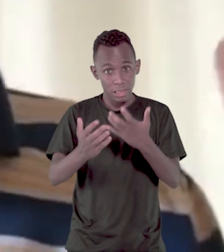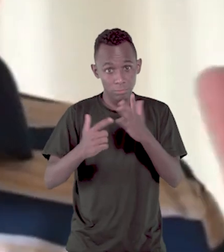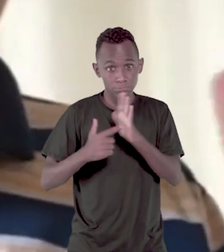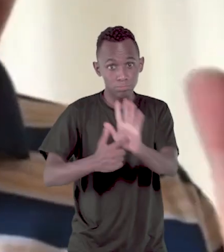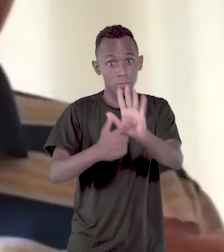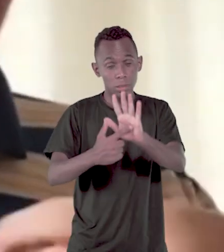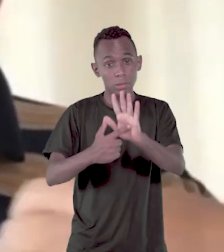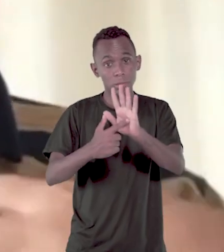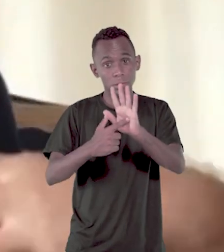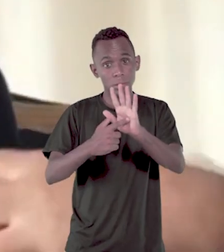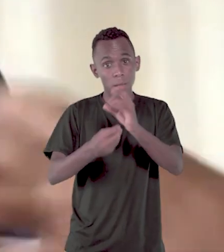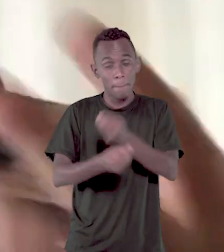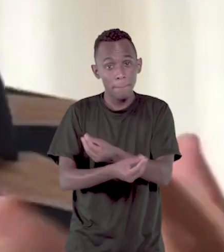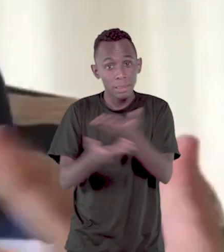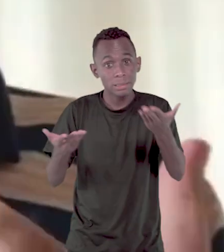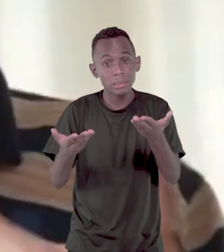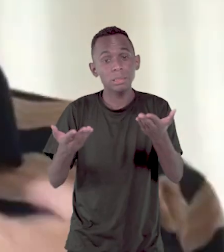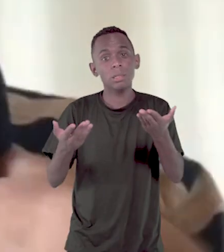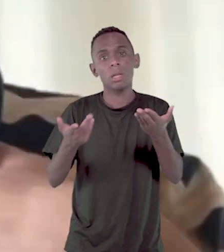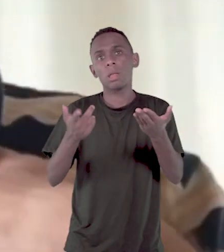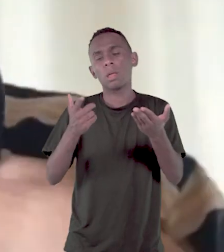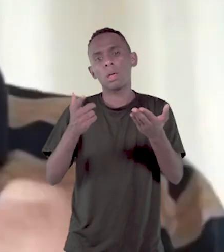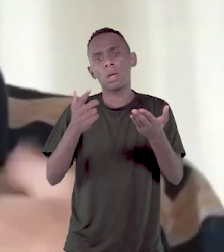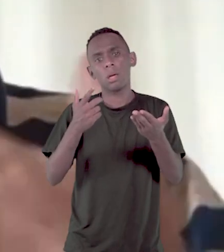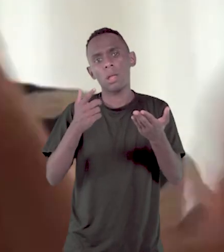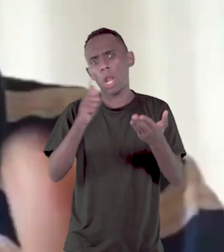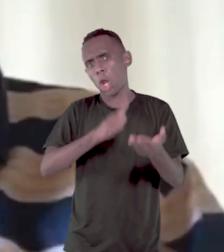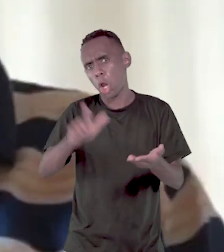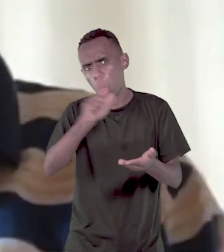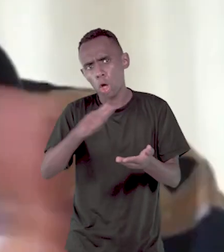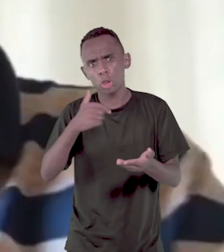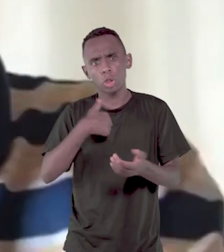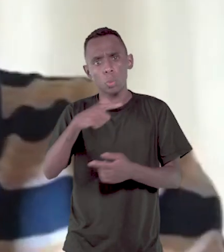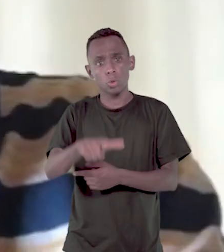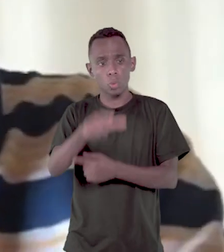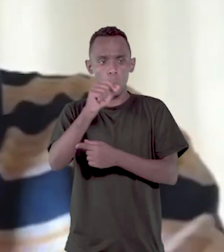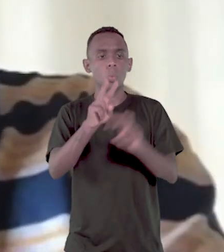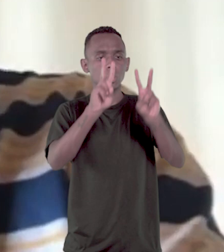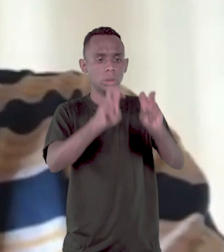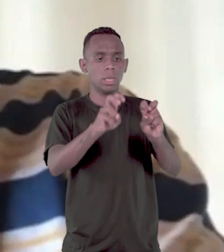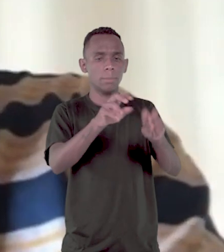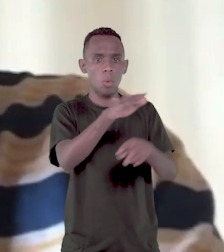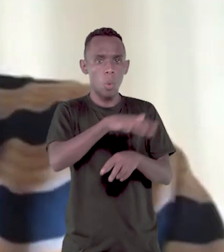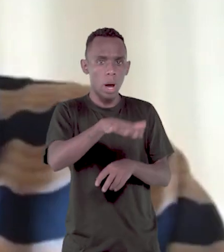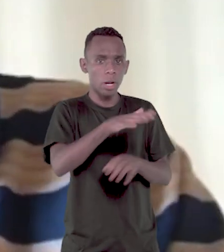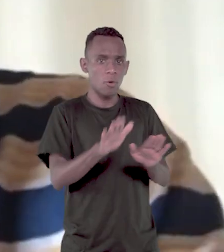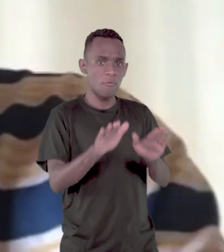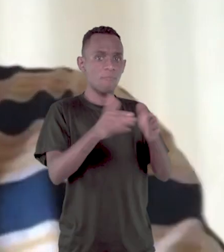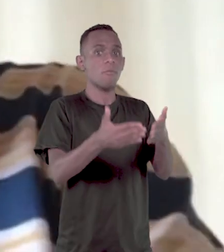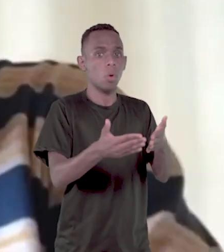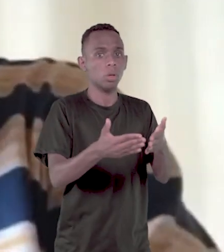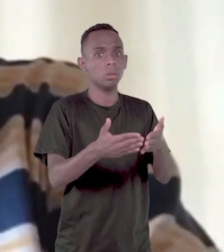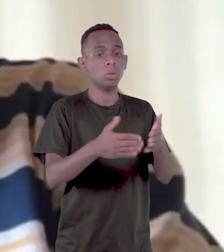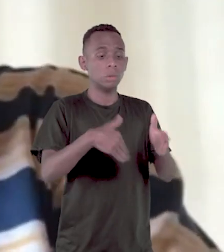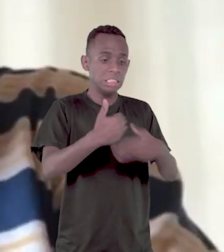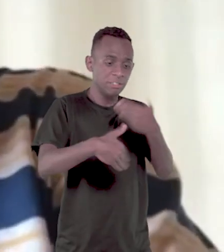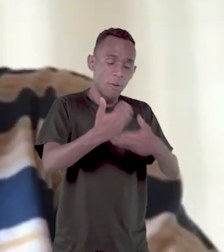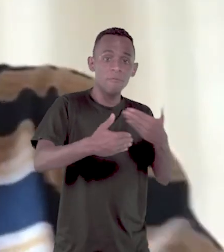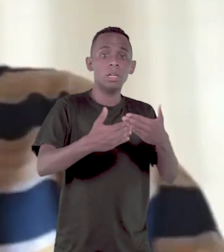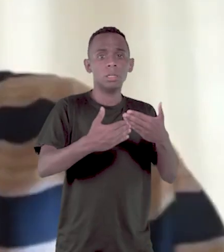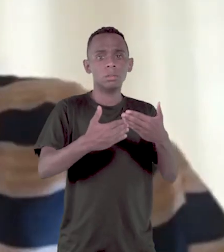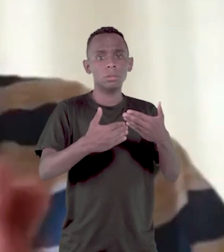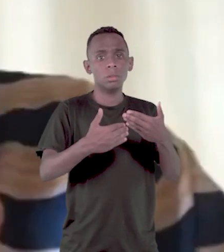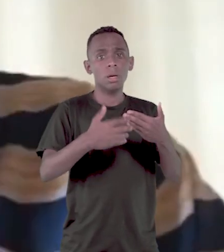quero discernir isso? Eu acho que engajada no sentido de que é evidente que se eu escolhi uma certa temática e uma maneira de ver essa